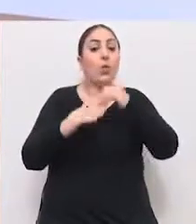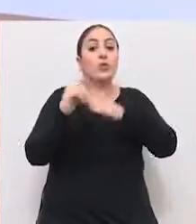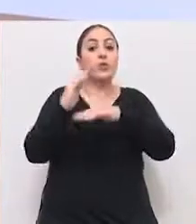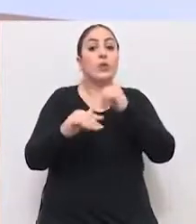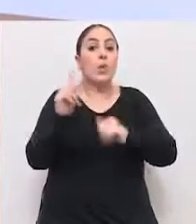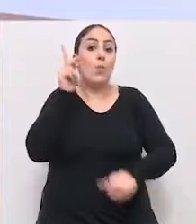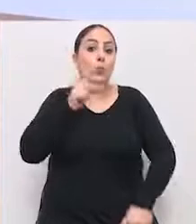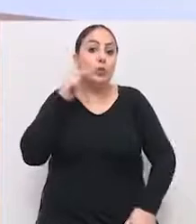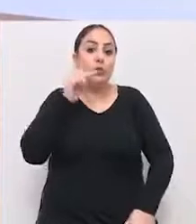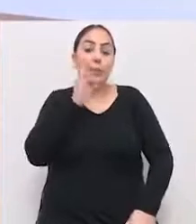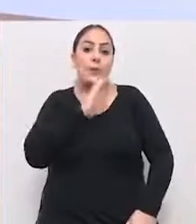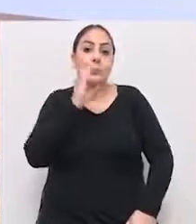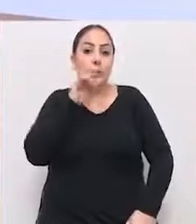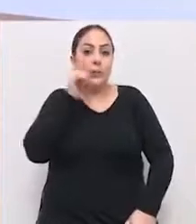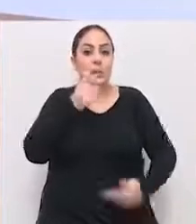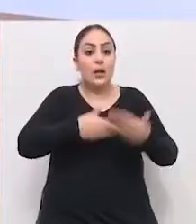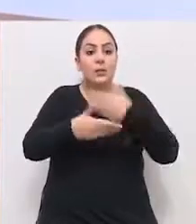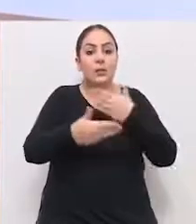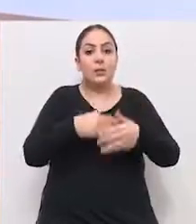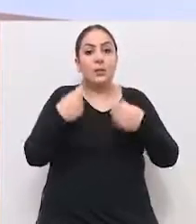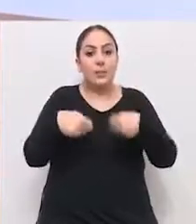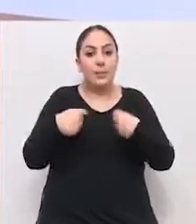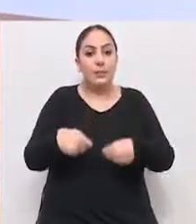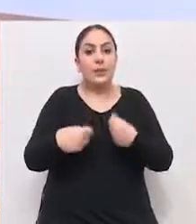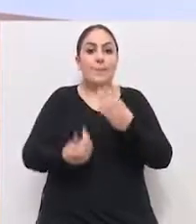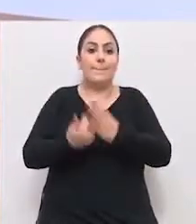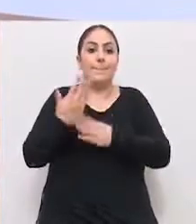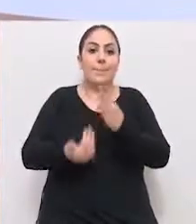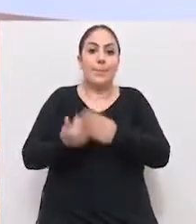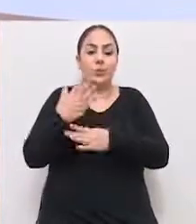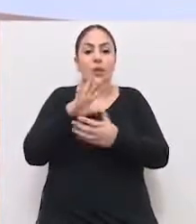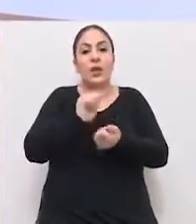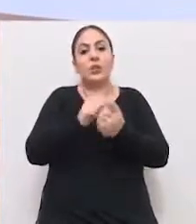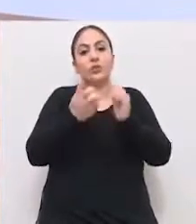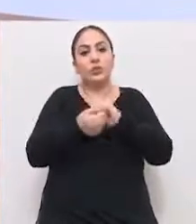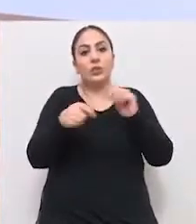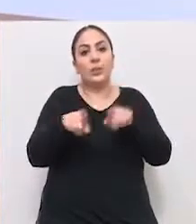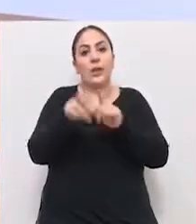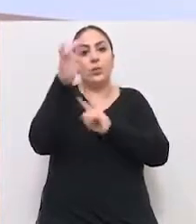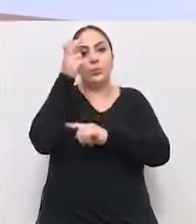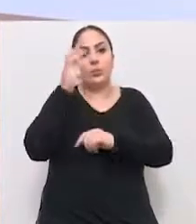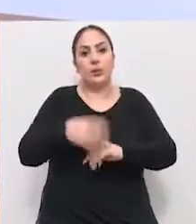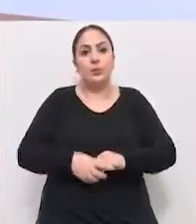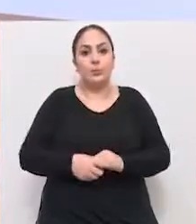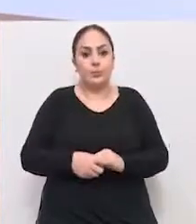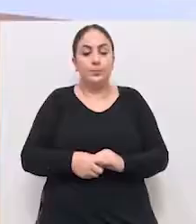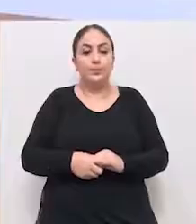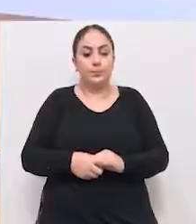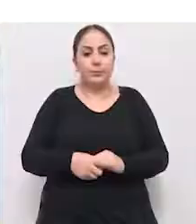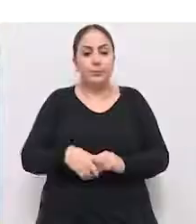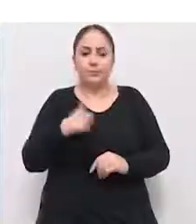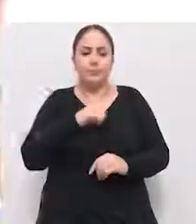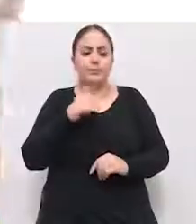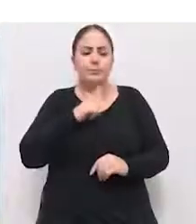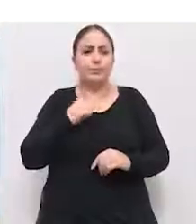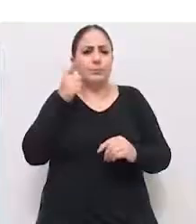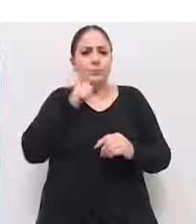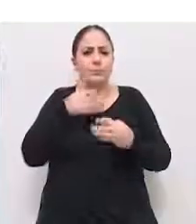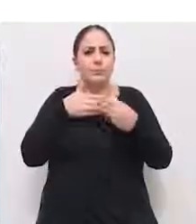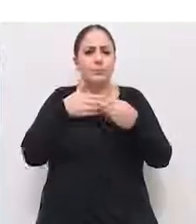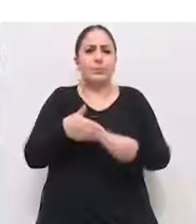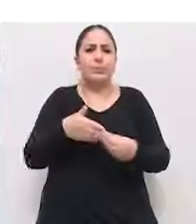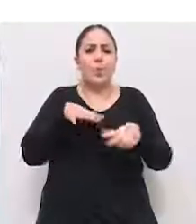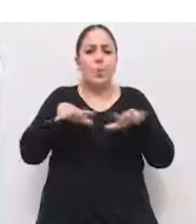uma política emergencial para atender às demandas da produção artística e cultural. Eu tenho